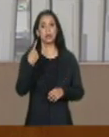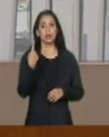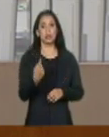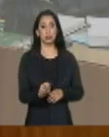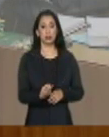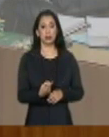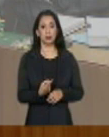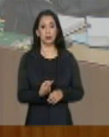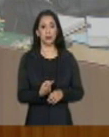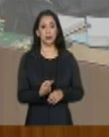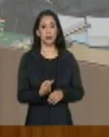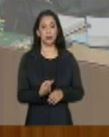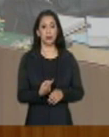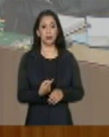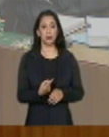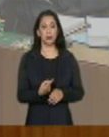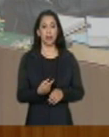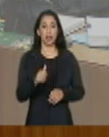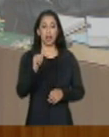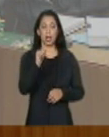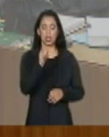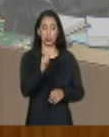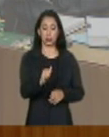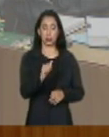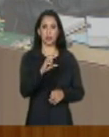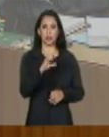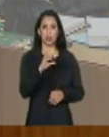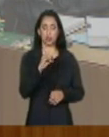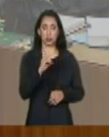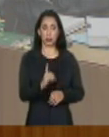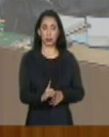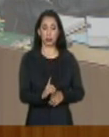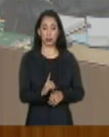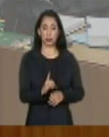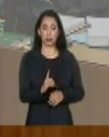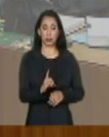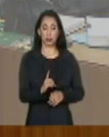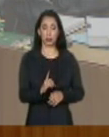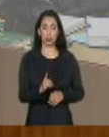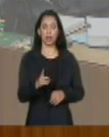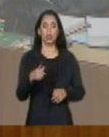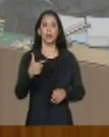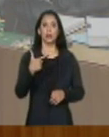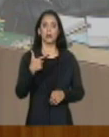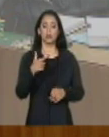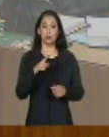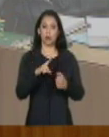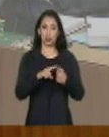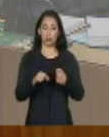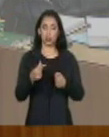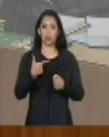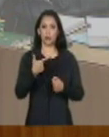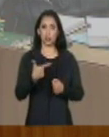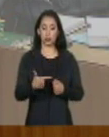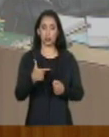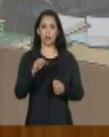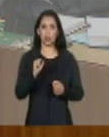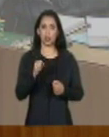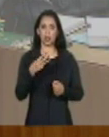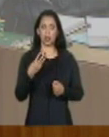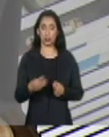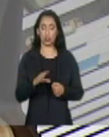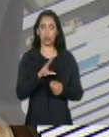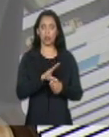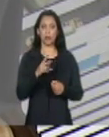As ações são declaratórias quanto ao artigo... Ministro Marco Aurélio. ...3 do Código de Processo Penal. E